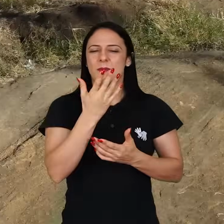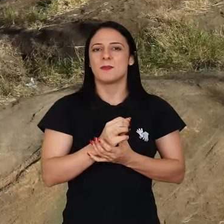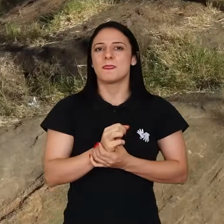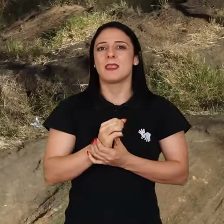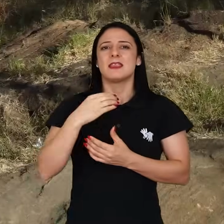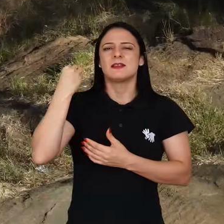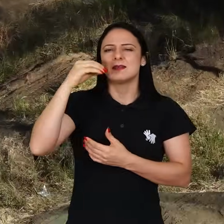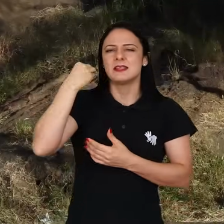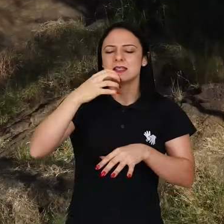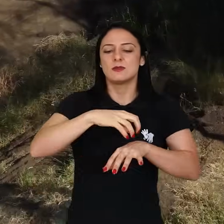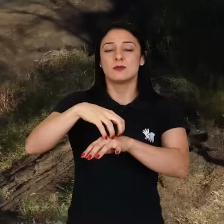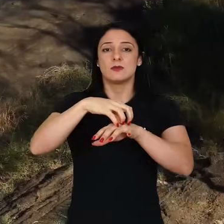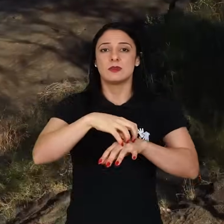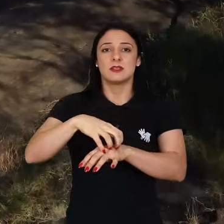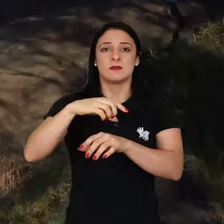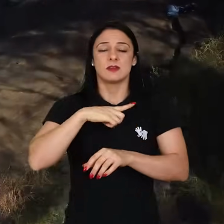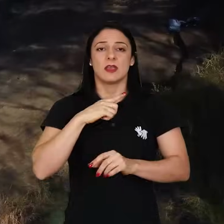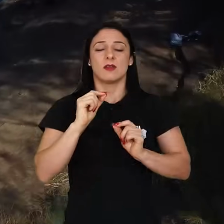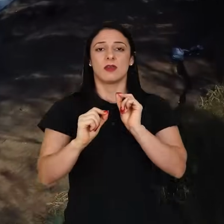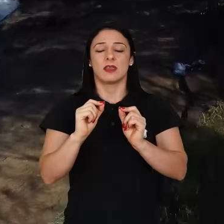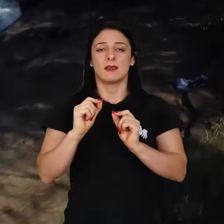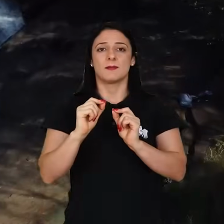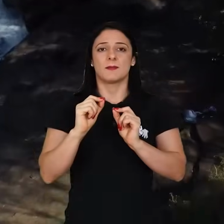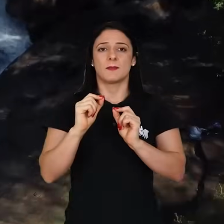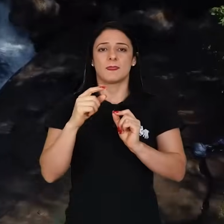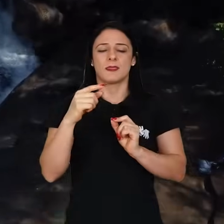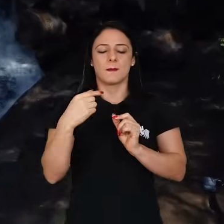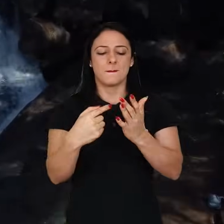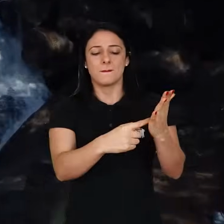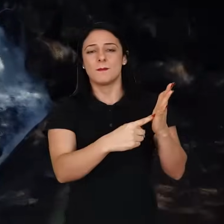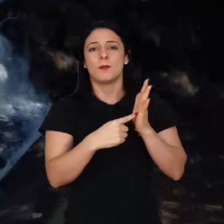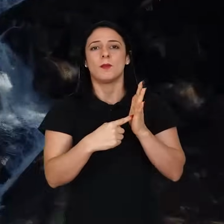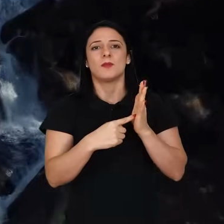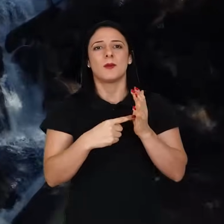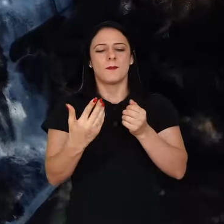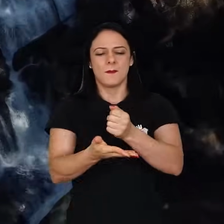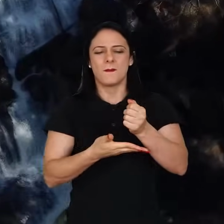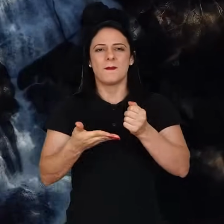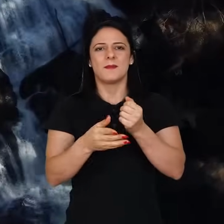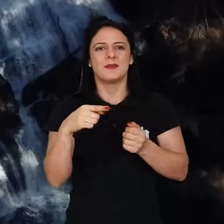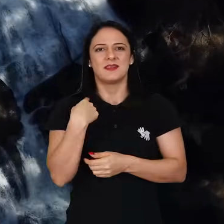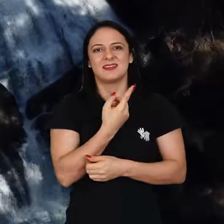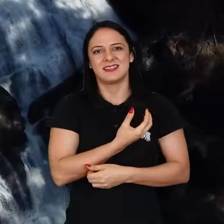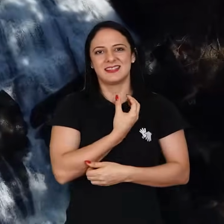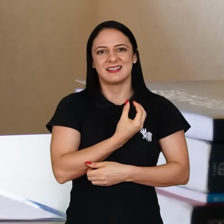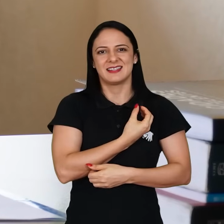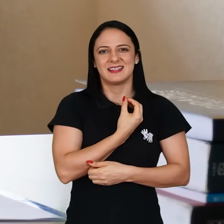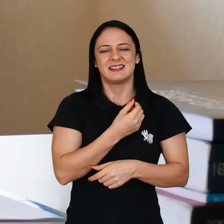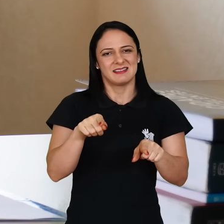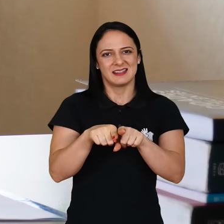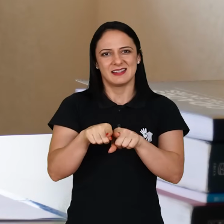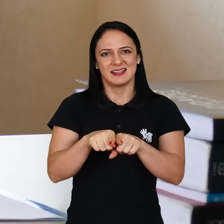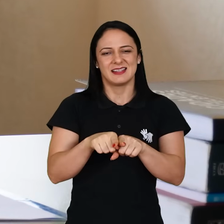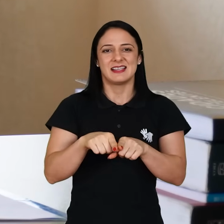experiências que o turismo proporciona, elas nos servem como alicerces da nossa própria vida. E